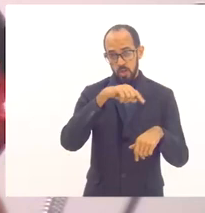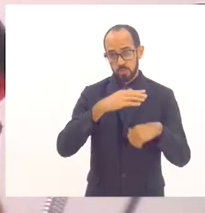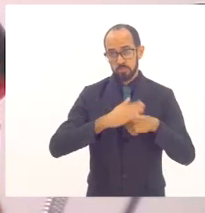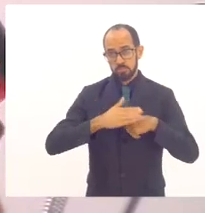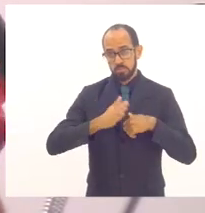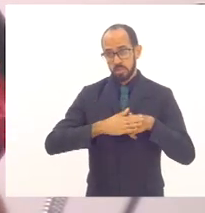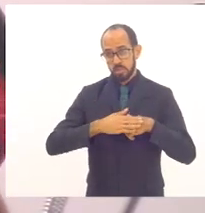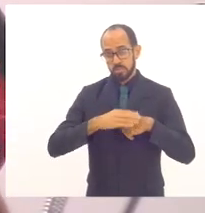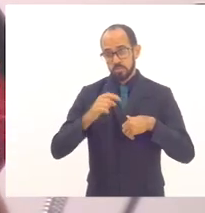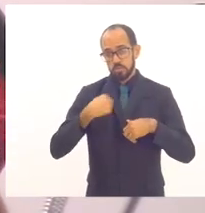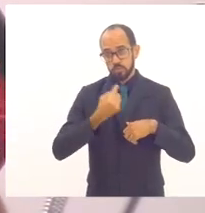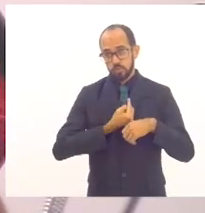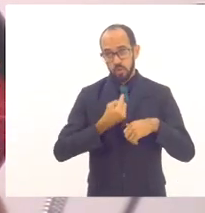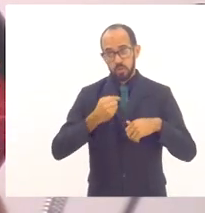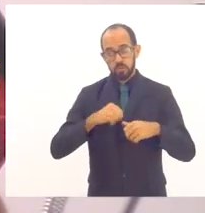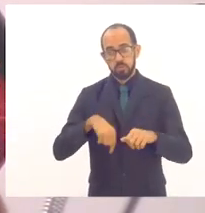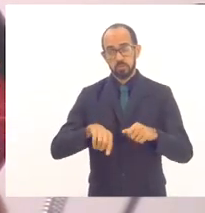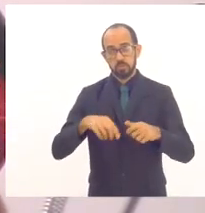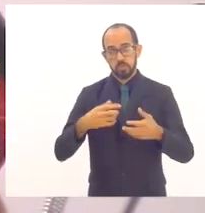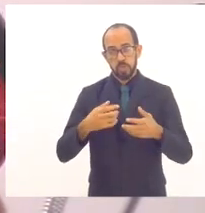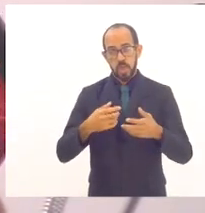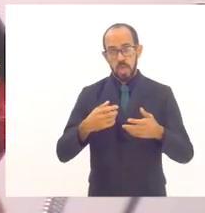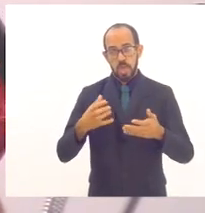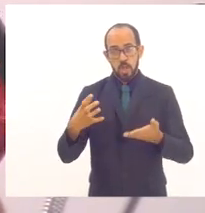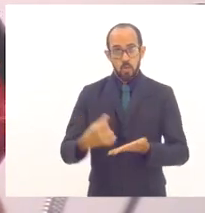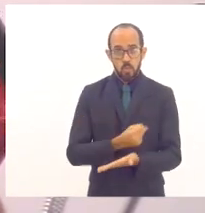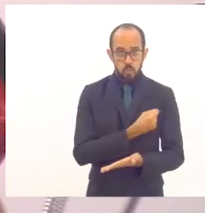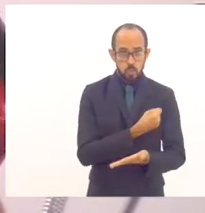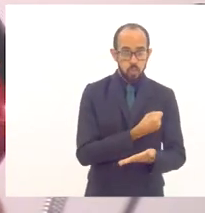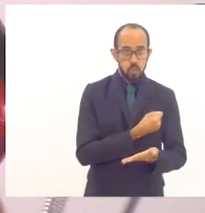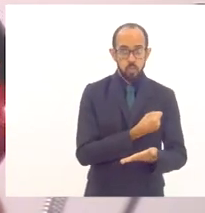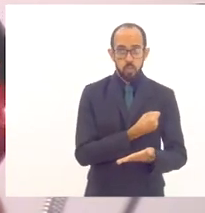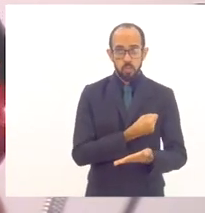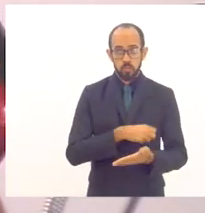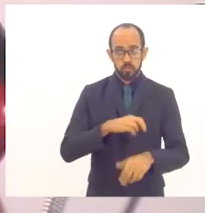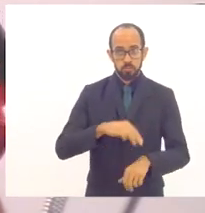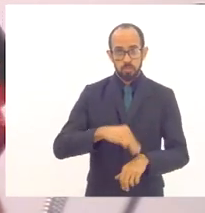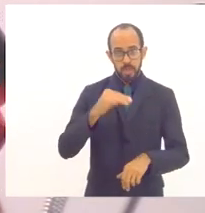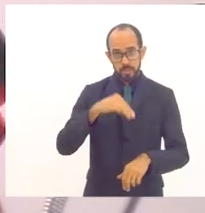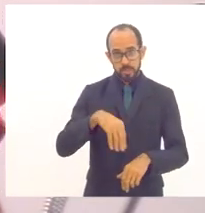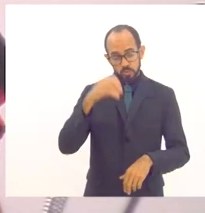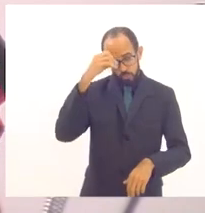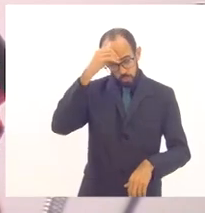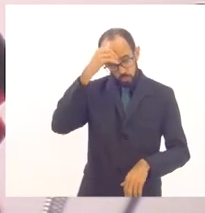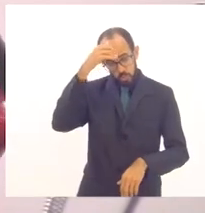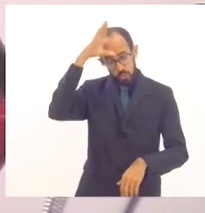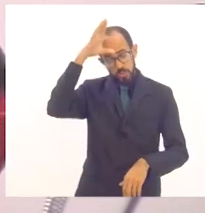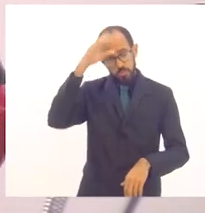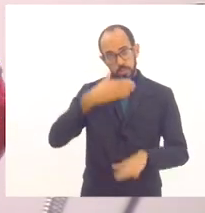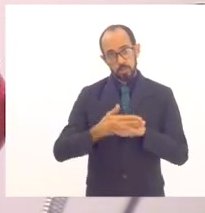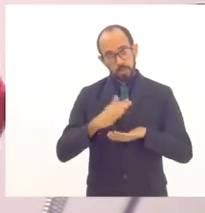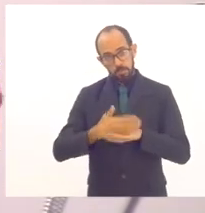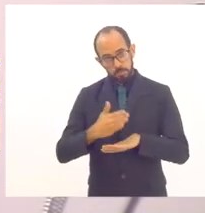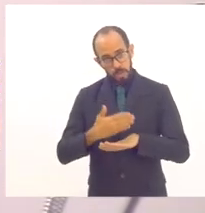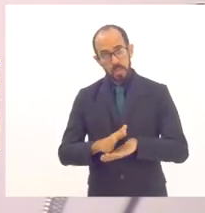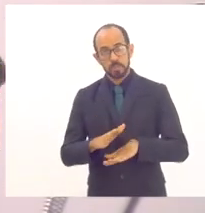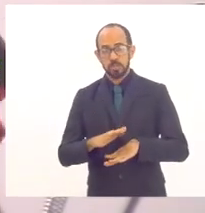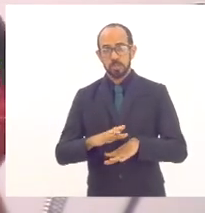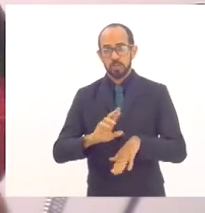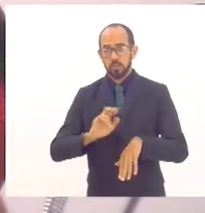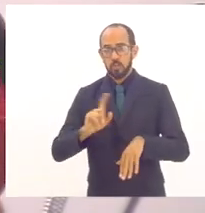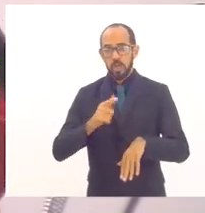é o verdadeiro detetor, né? São os mestres do notório dos saberes e fazeres, entendeu? Não é